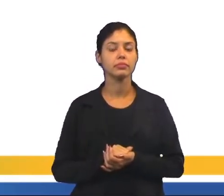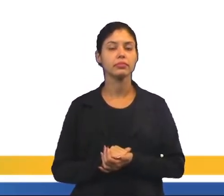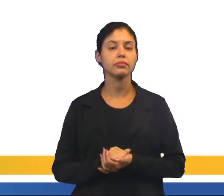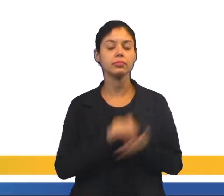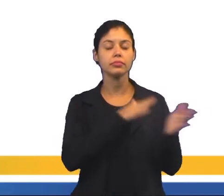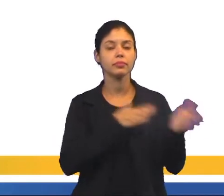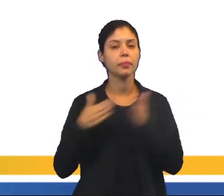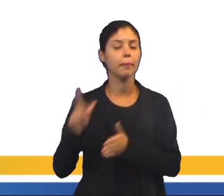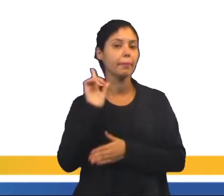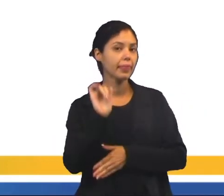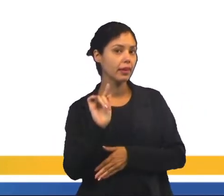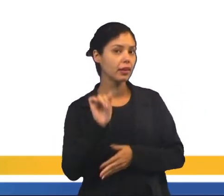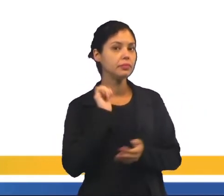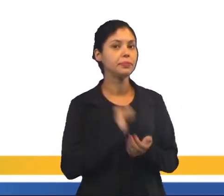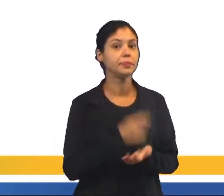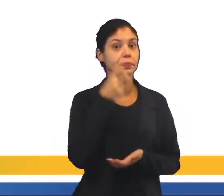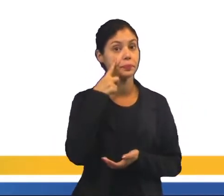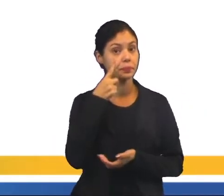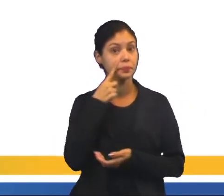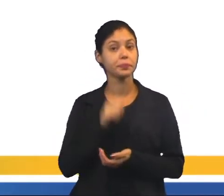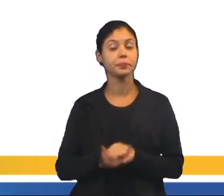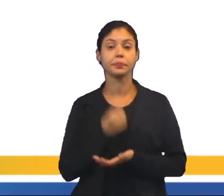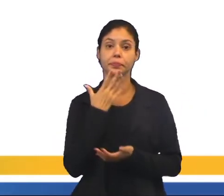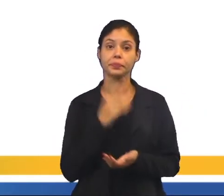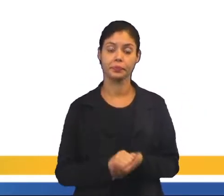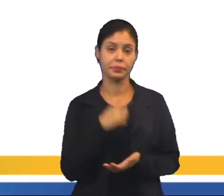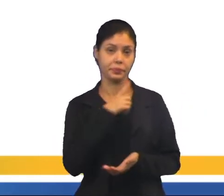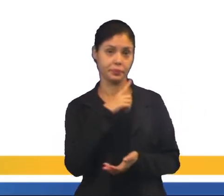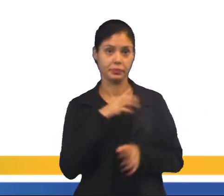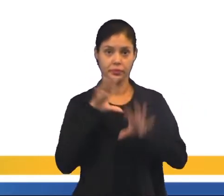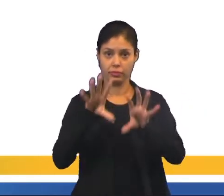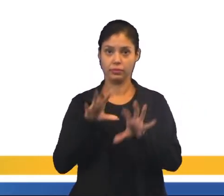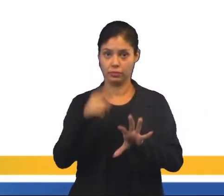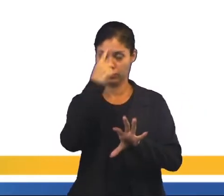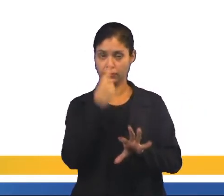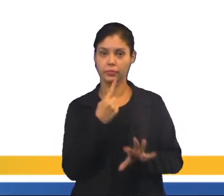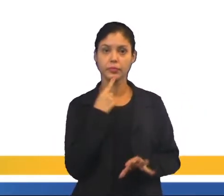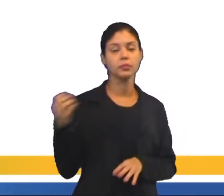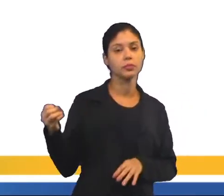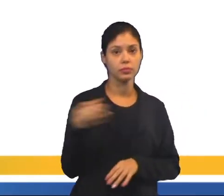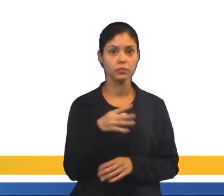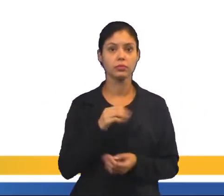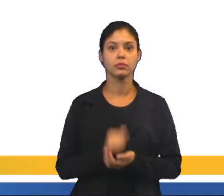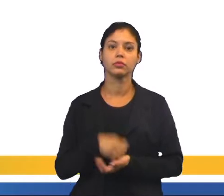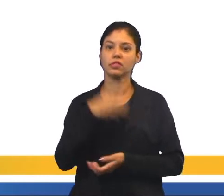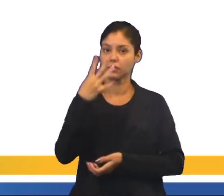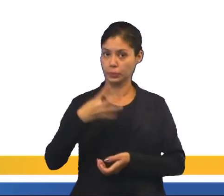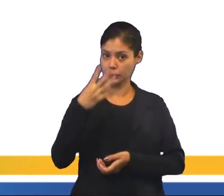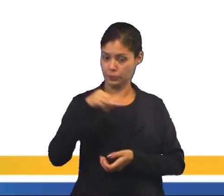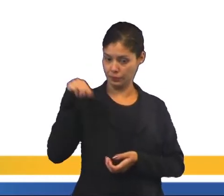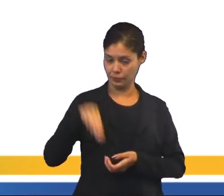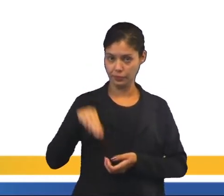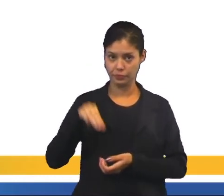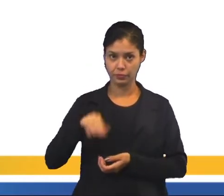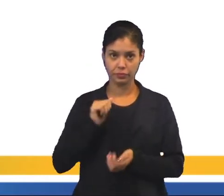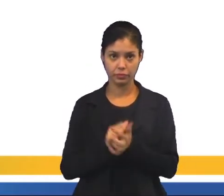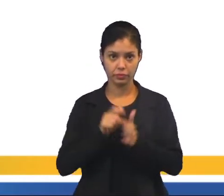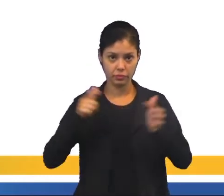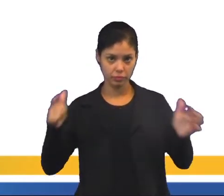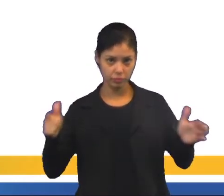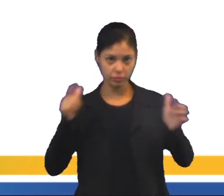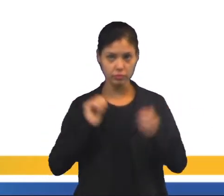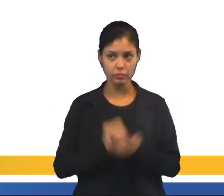ocupada passará a ser. Veja bem, então nós vamos ter essa figura nova, 4 metros de